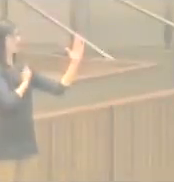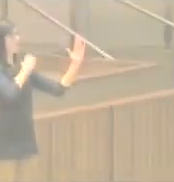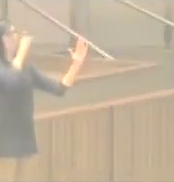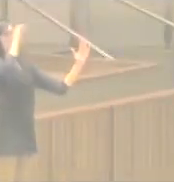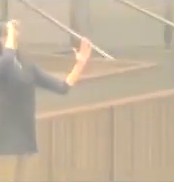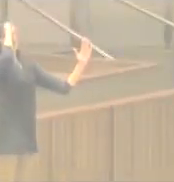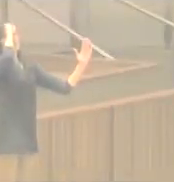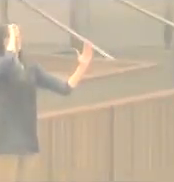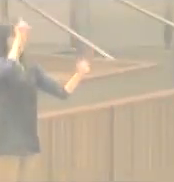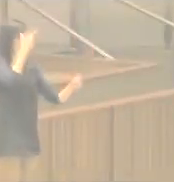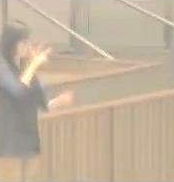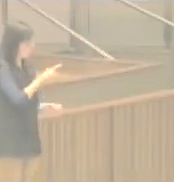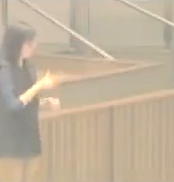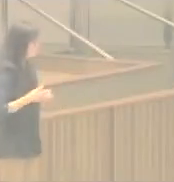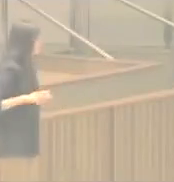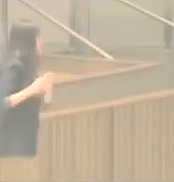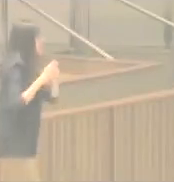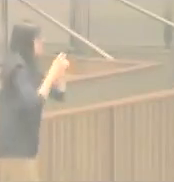da reparação.